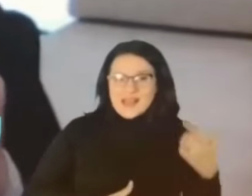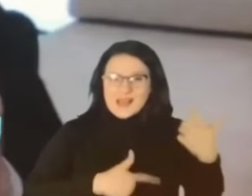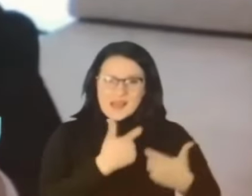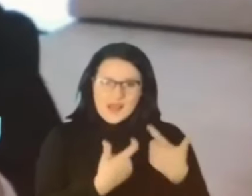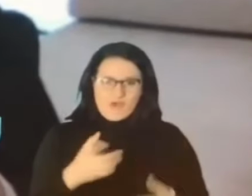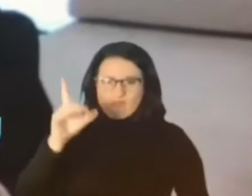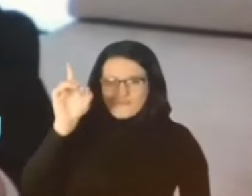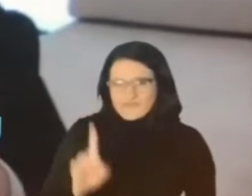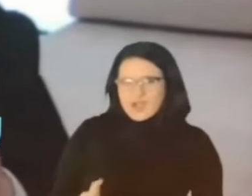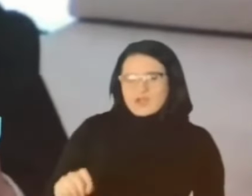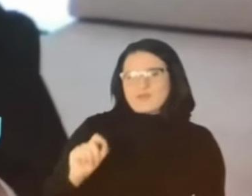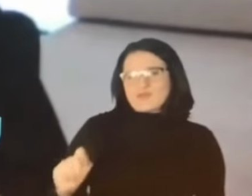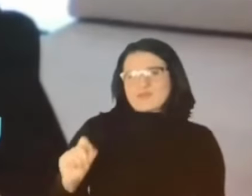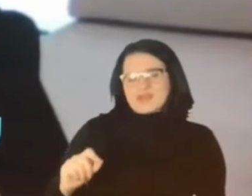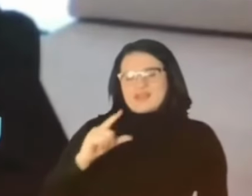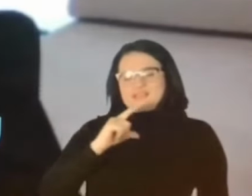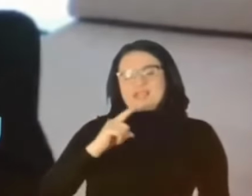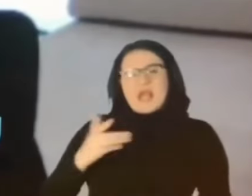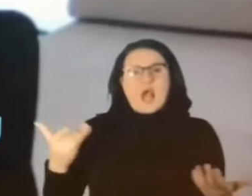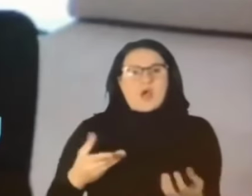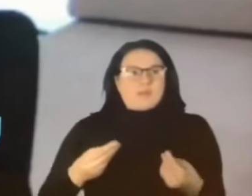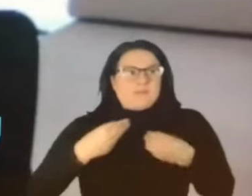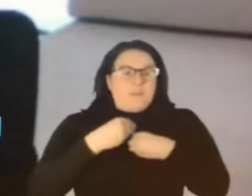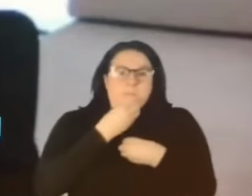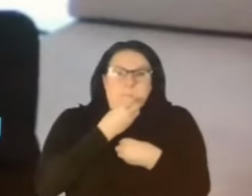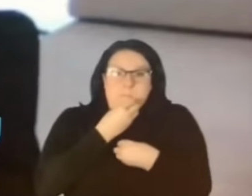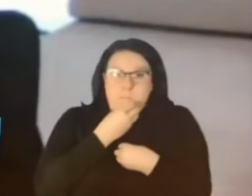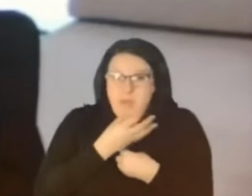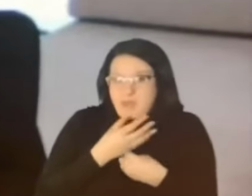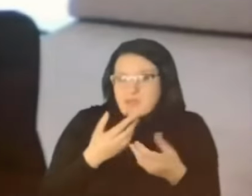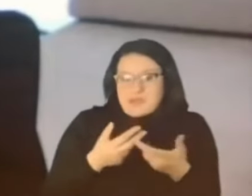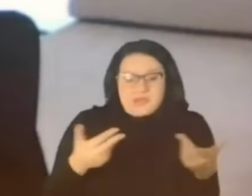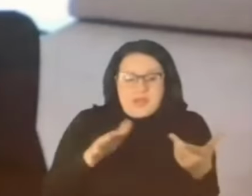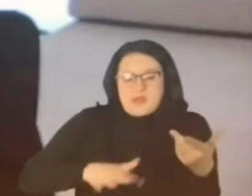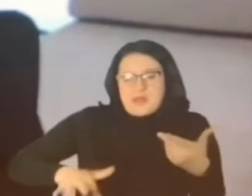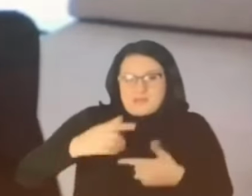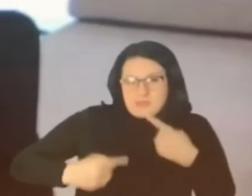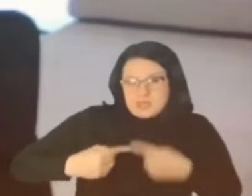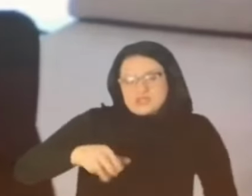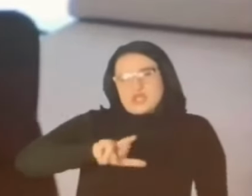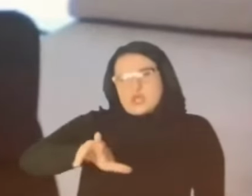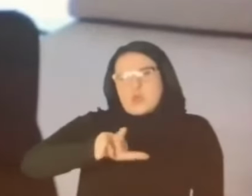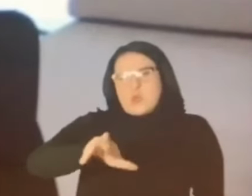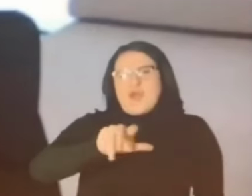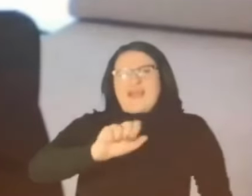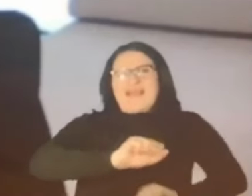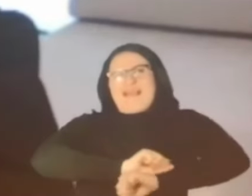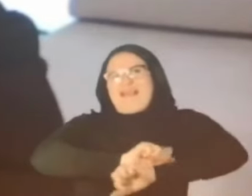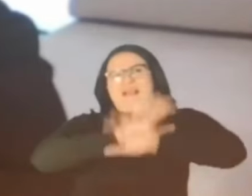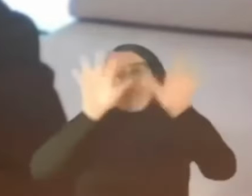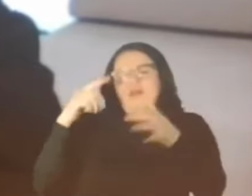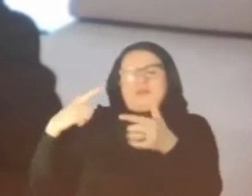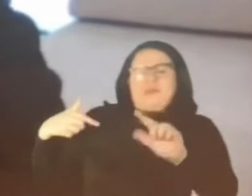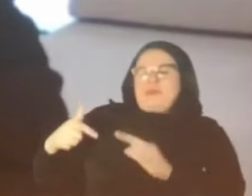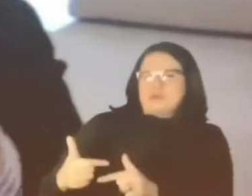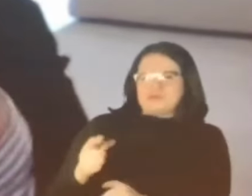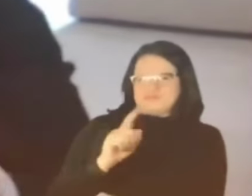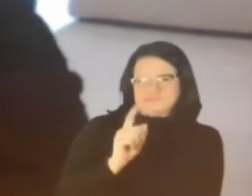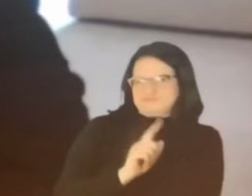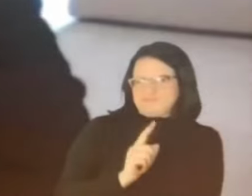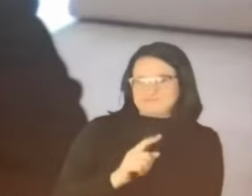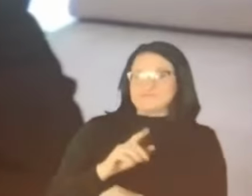instrumento do bem para fins de determinadas políticas, não é um conceito clássico de lawfare. O lawfare, o